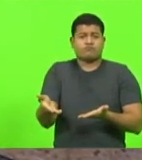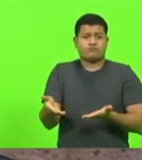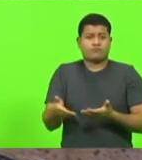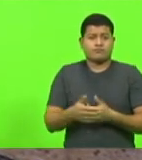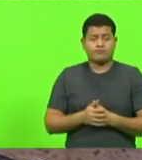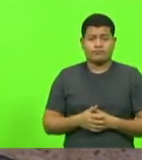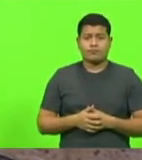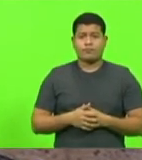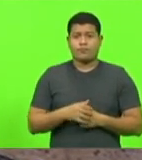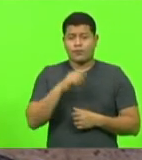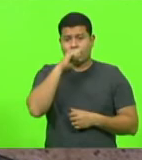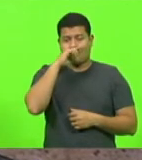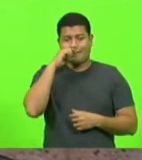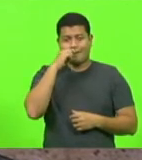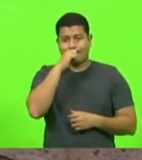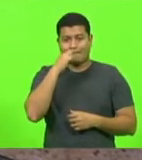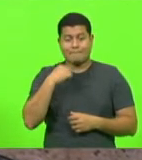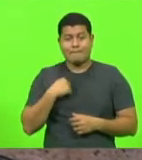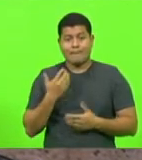é uma realidade